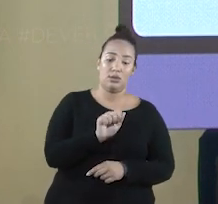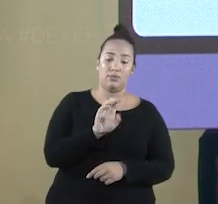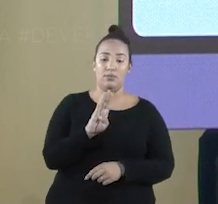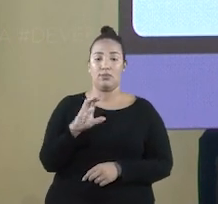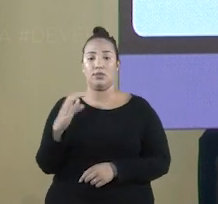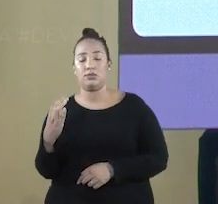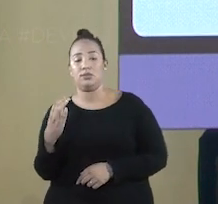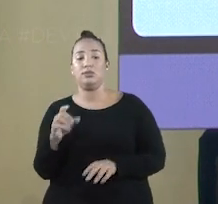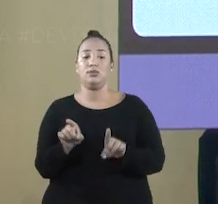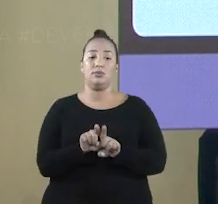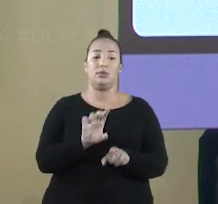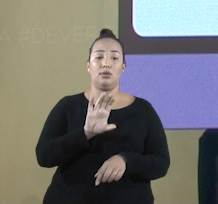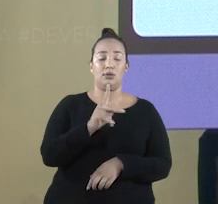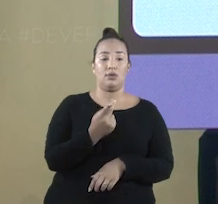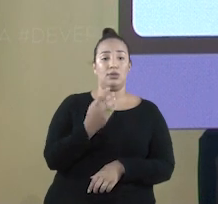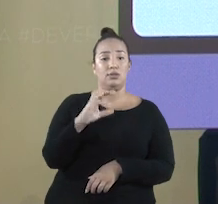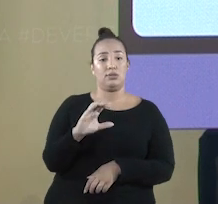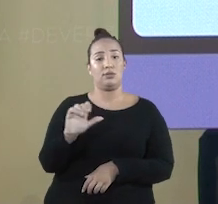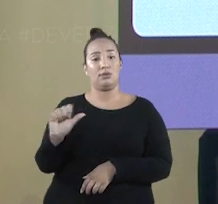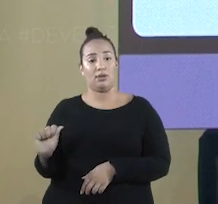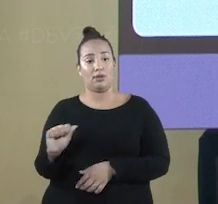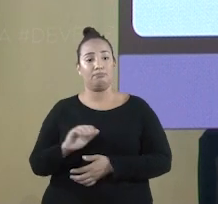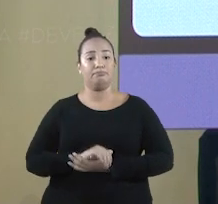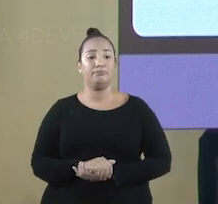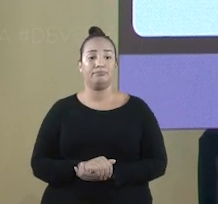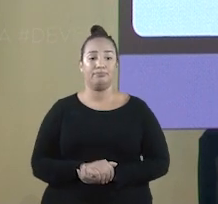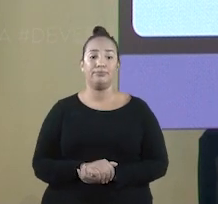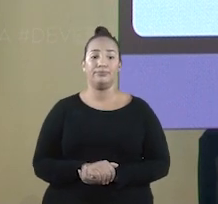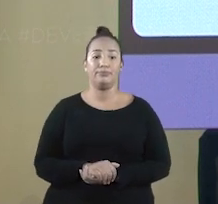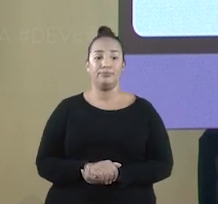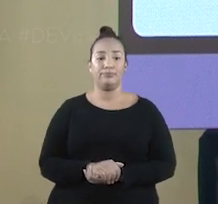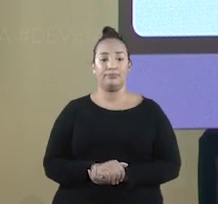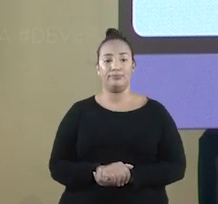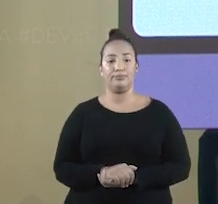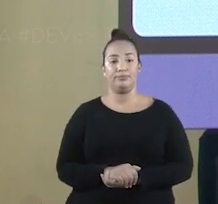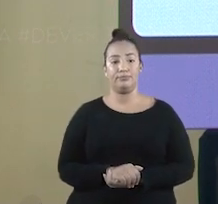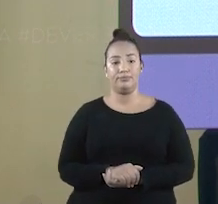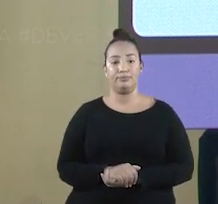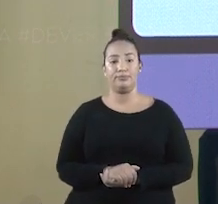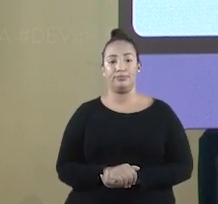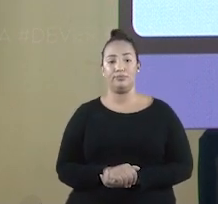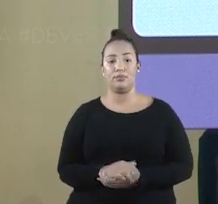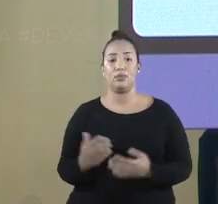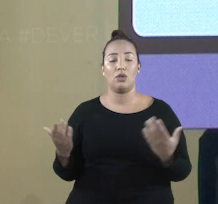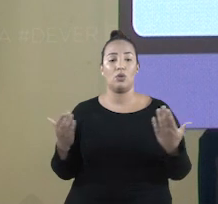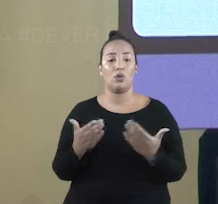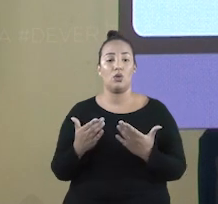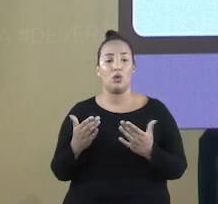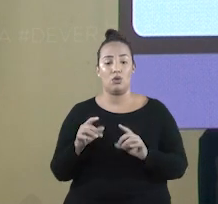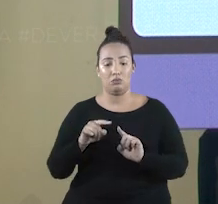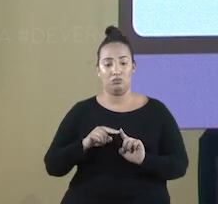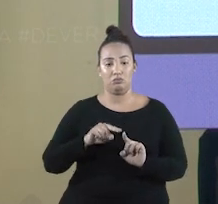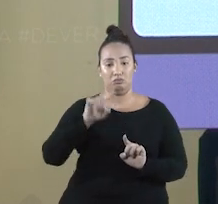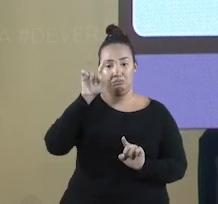ABC e HCA, ok? Posicionando os ângulos na mesma